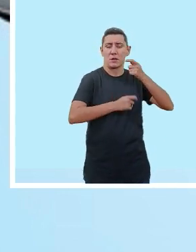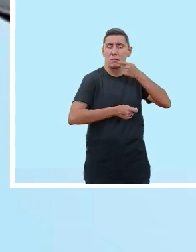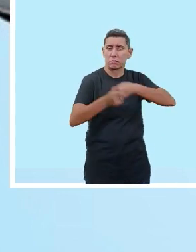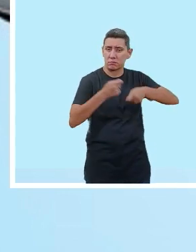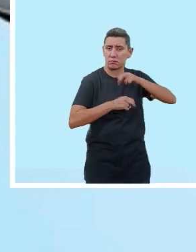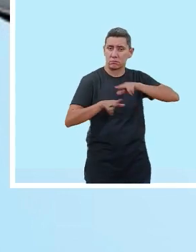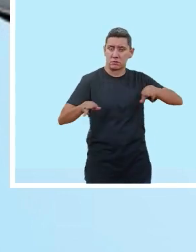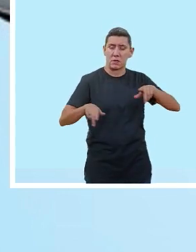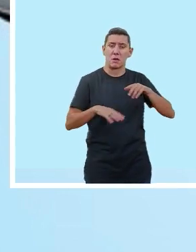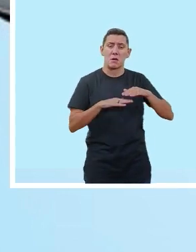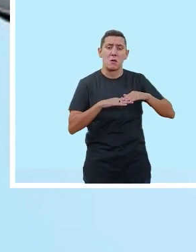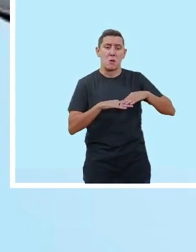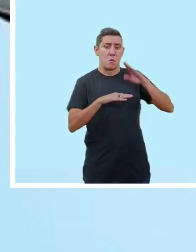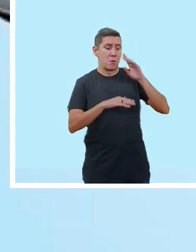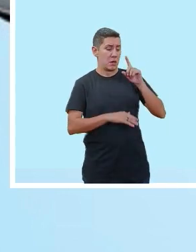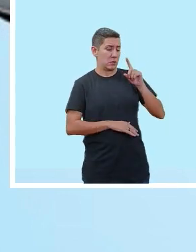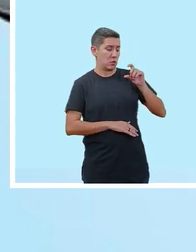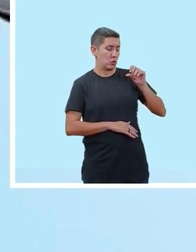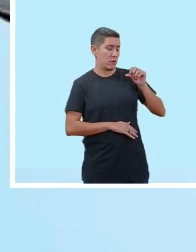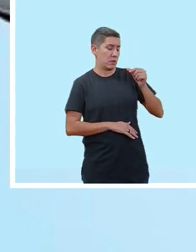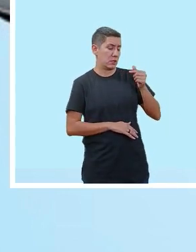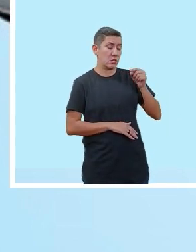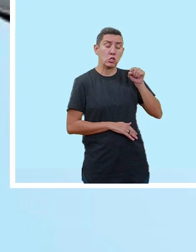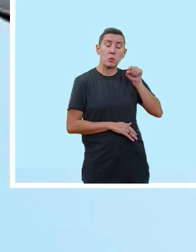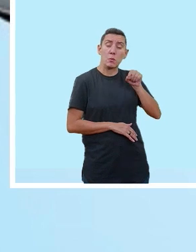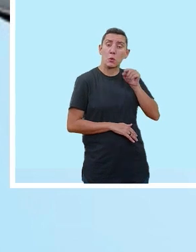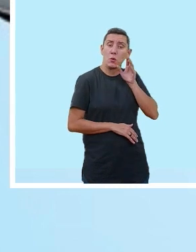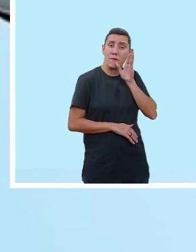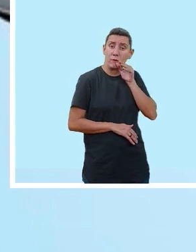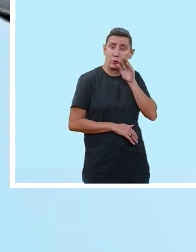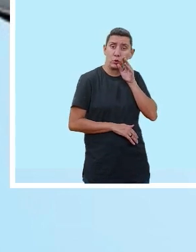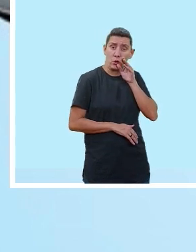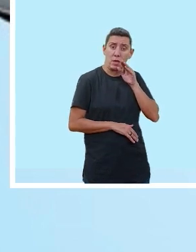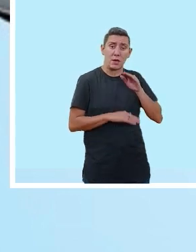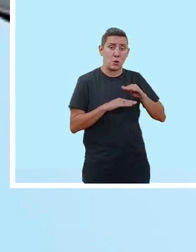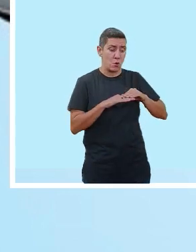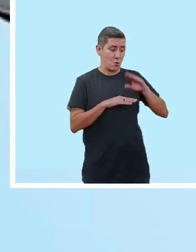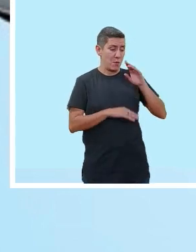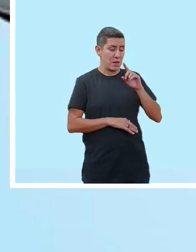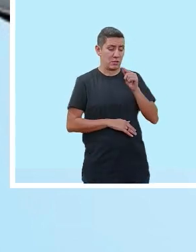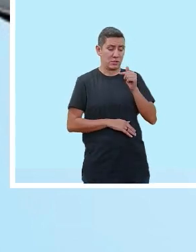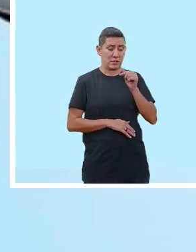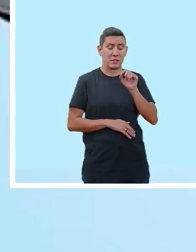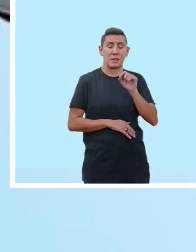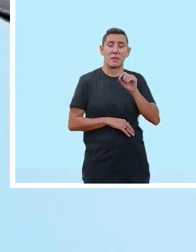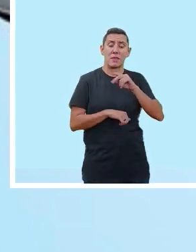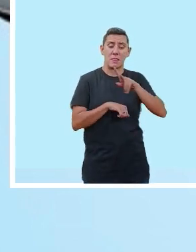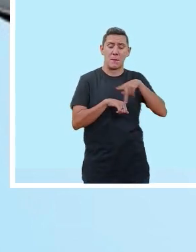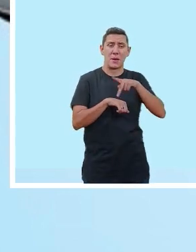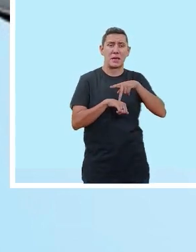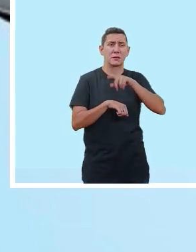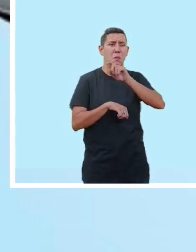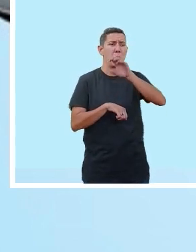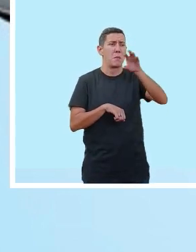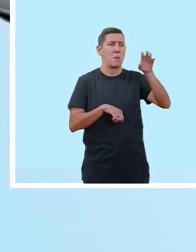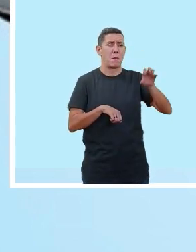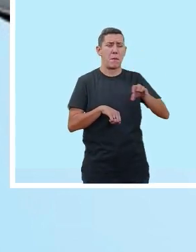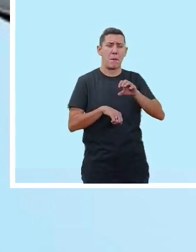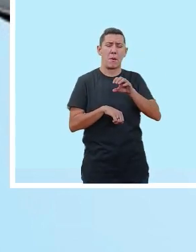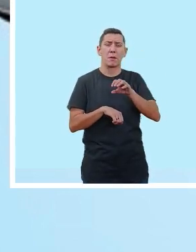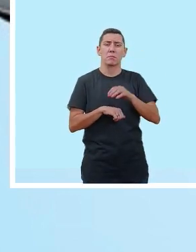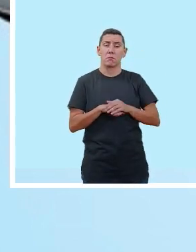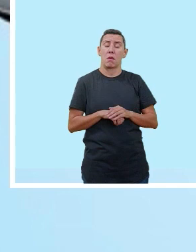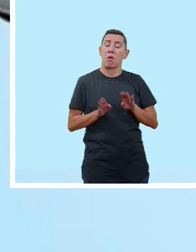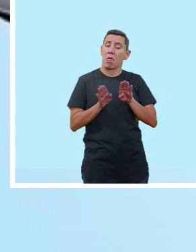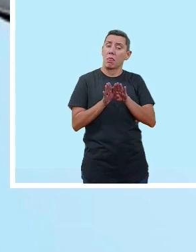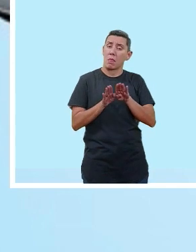197 mil funcionários, trabalhamos em mais de 170 países e temos um investimento muito forte na parte de